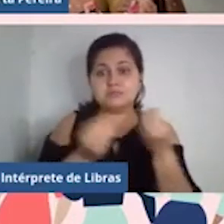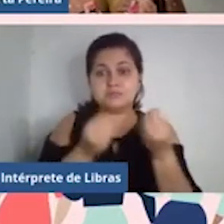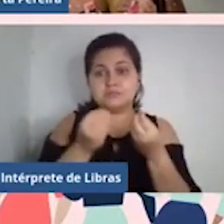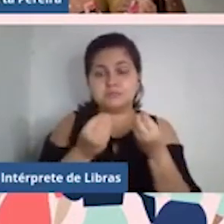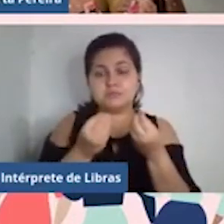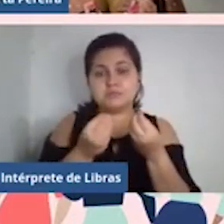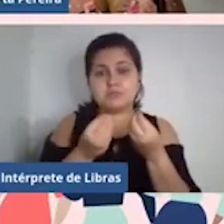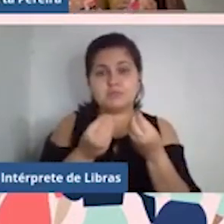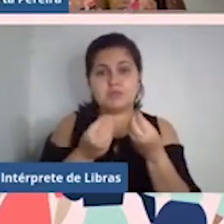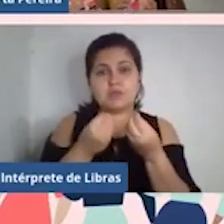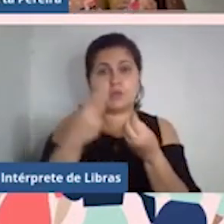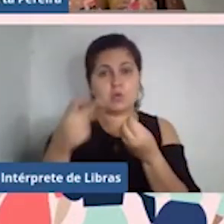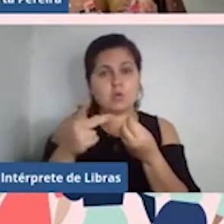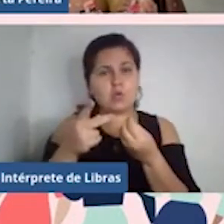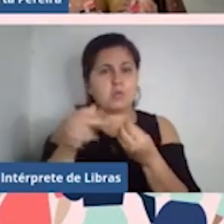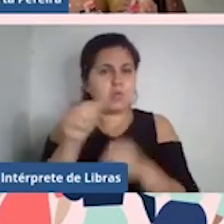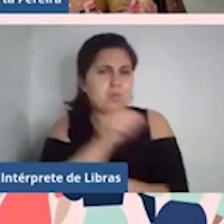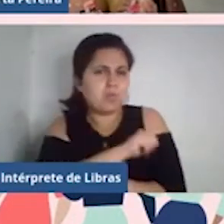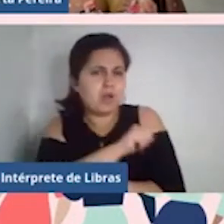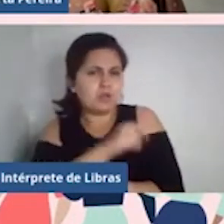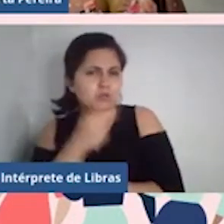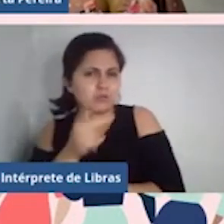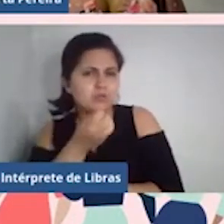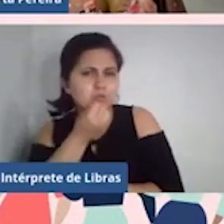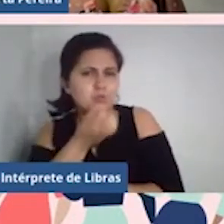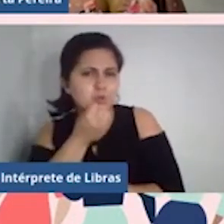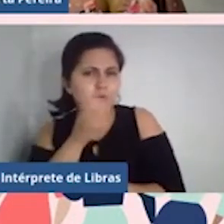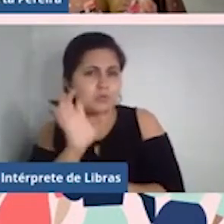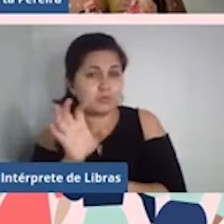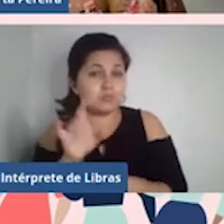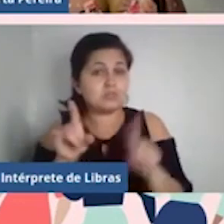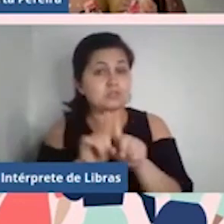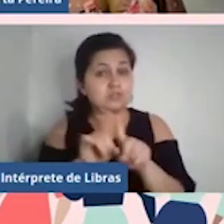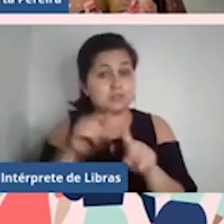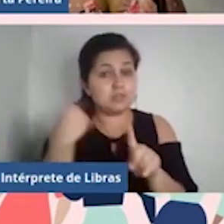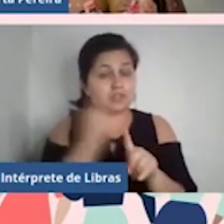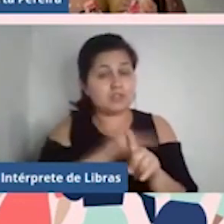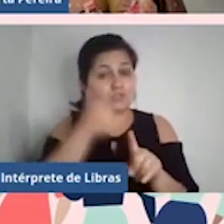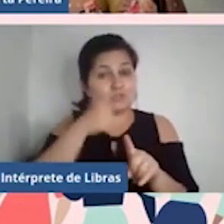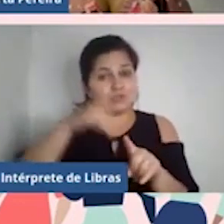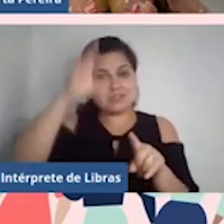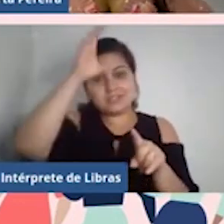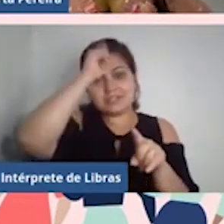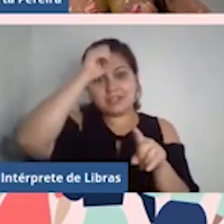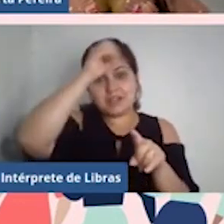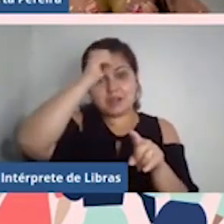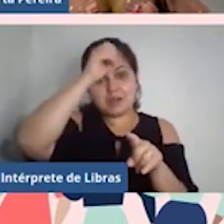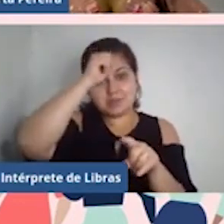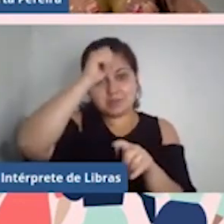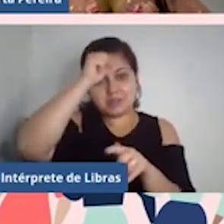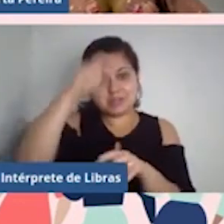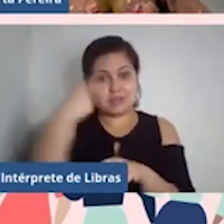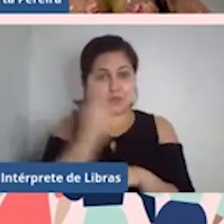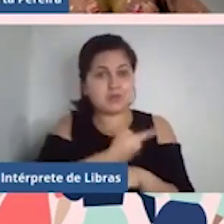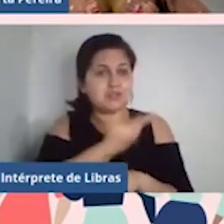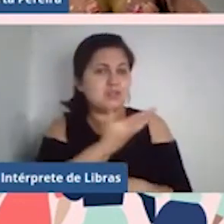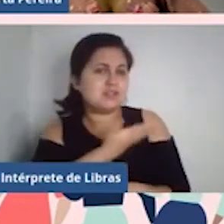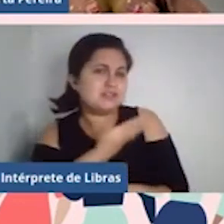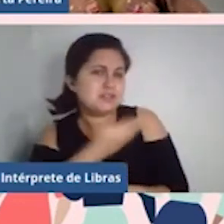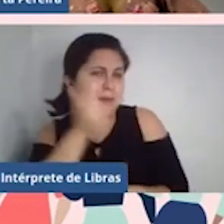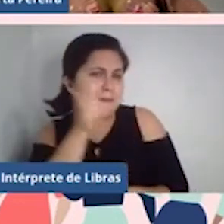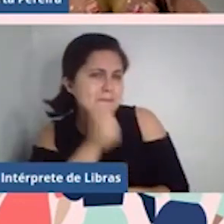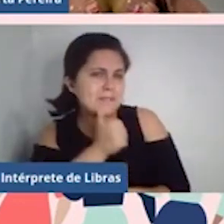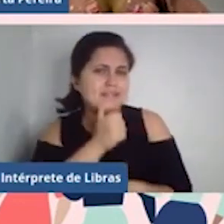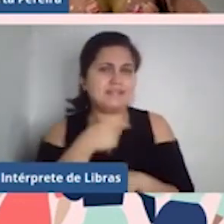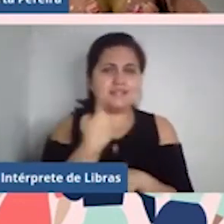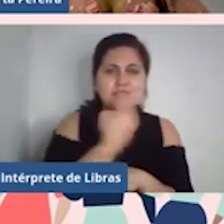uma aluna tua te comentou isso, né, Paty? Também que a gente possa aprender, né, com as nossas amigas, as nossas